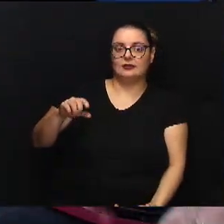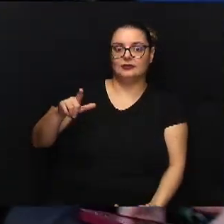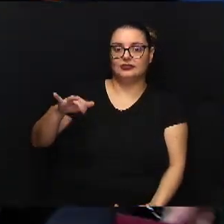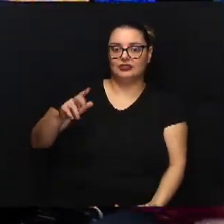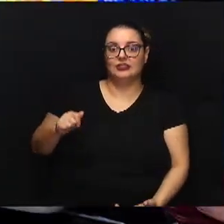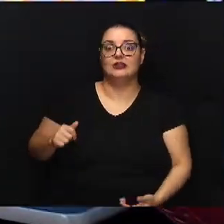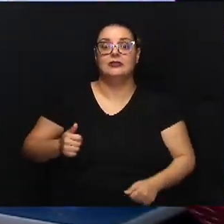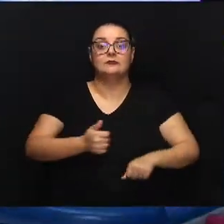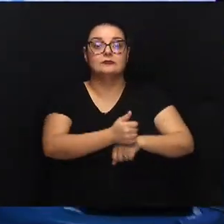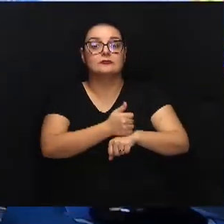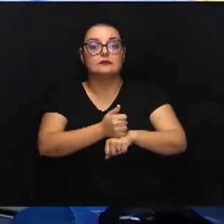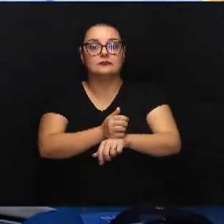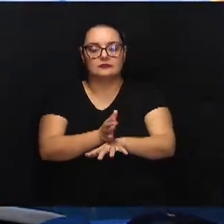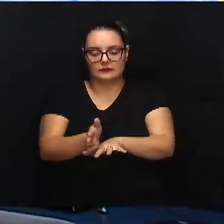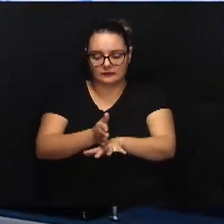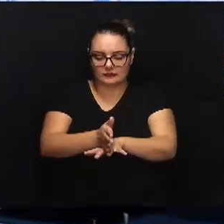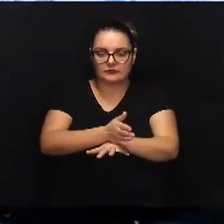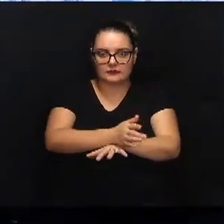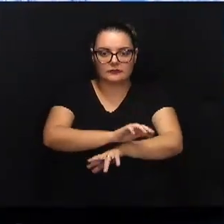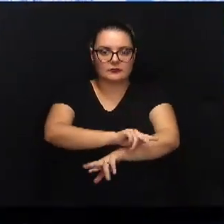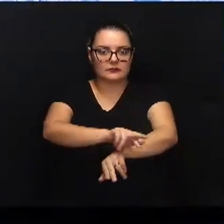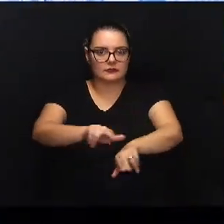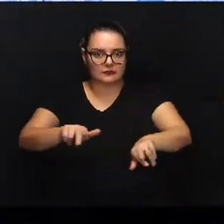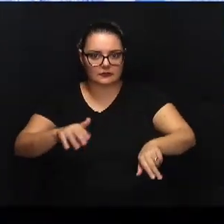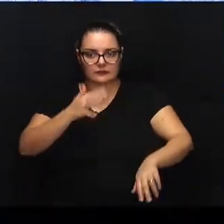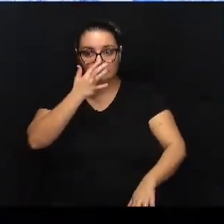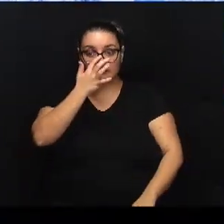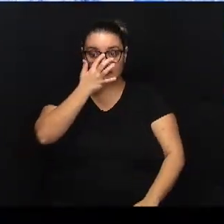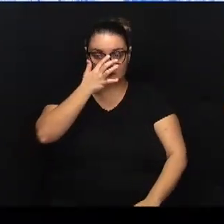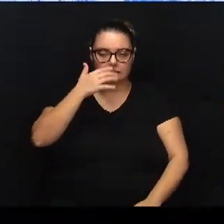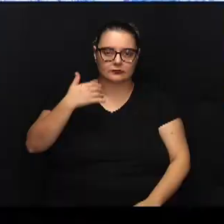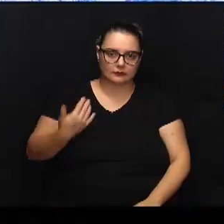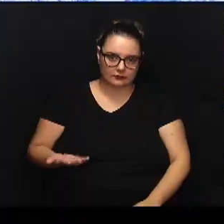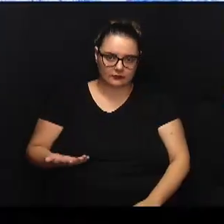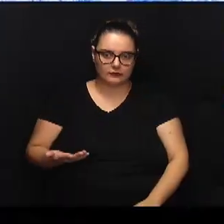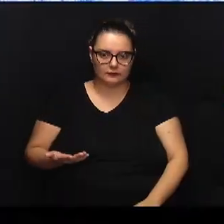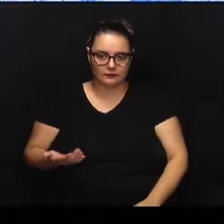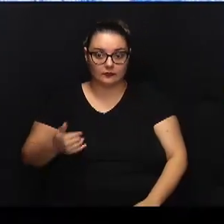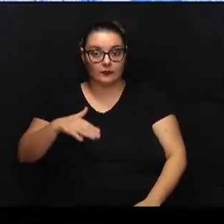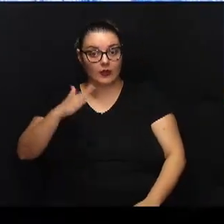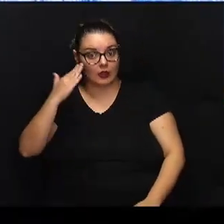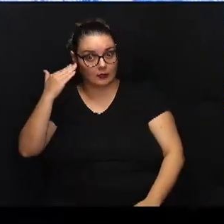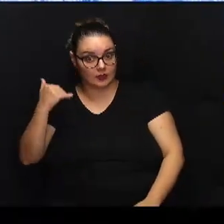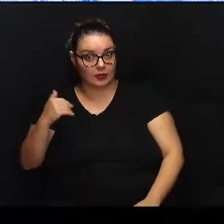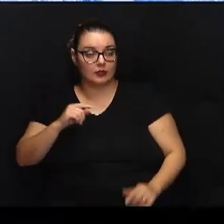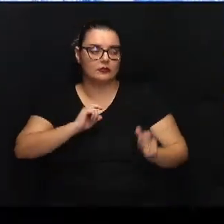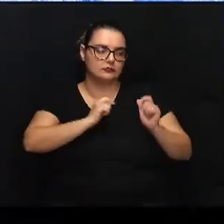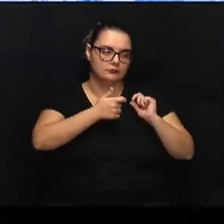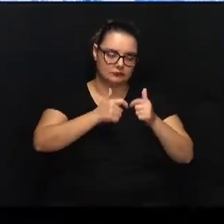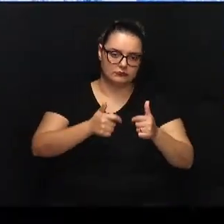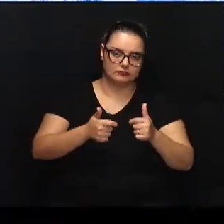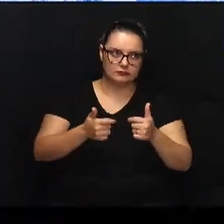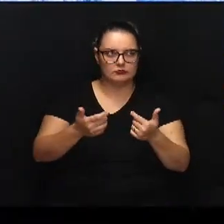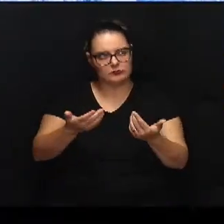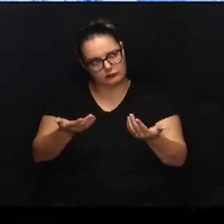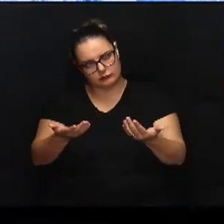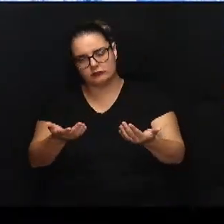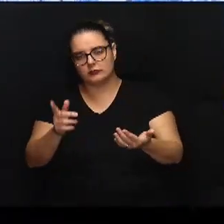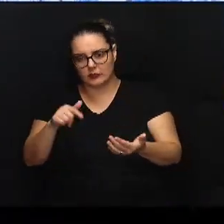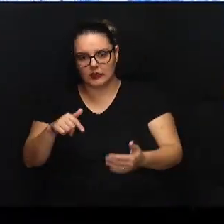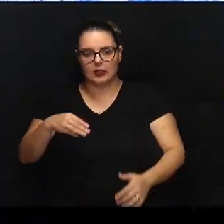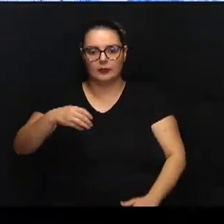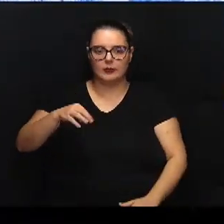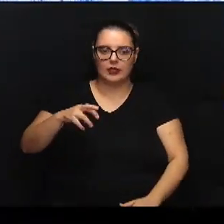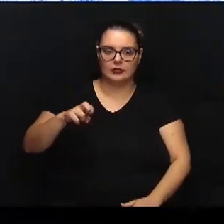ter muitas ramificações, muitos desmembramentos. Embora o mais conhecido e mais tradicional, e talvez foi por onde a